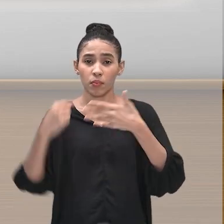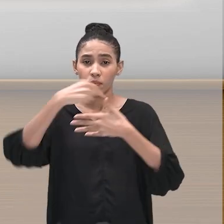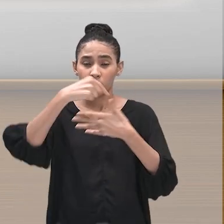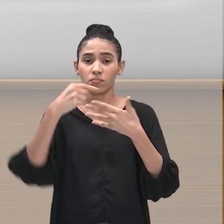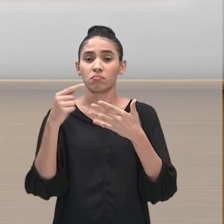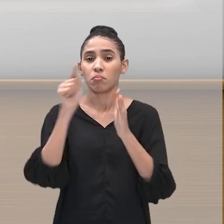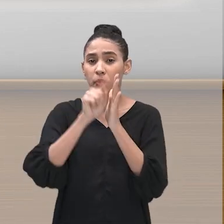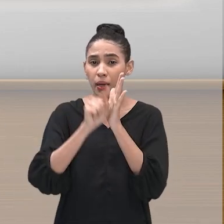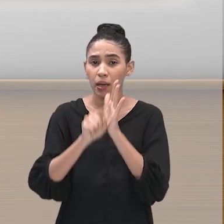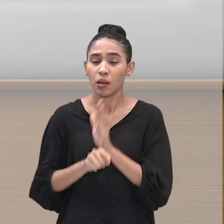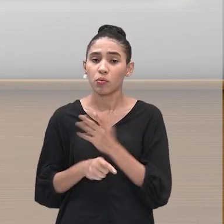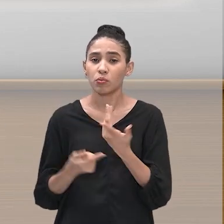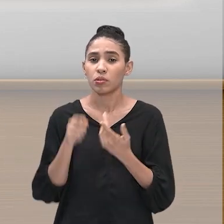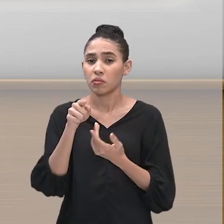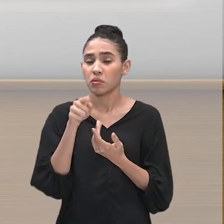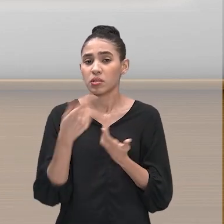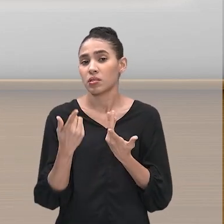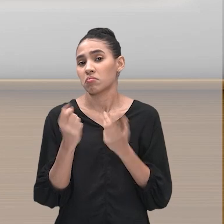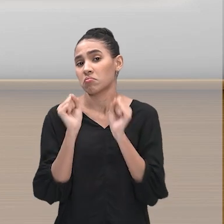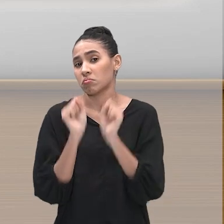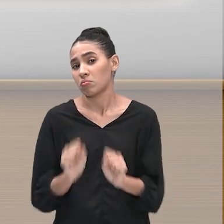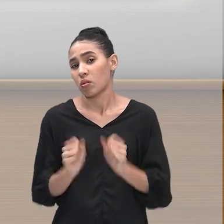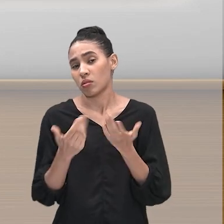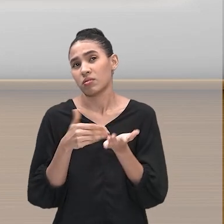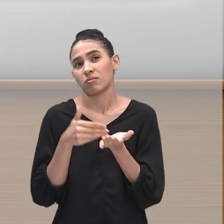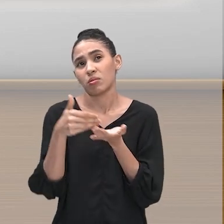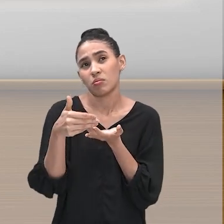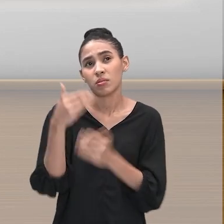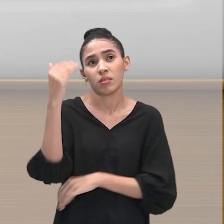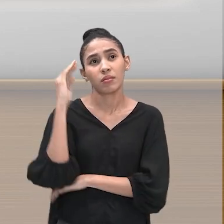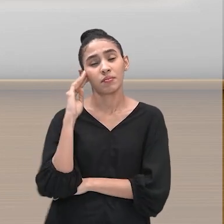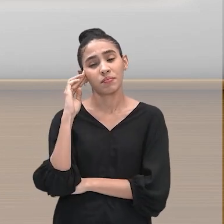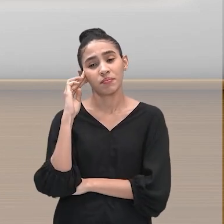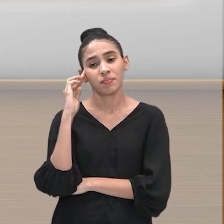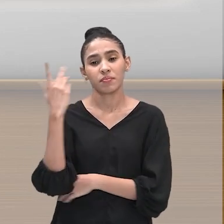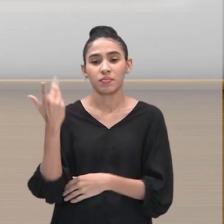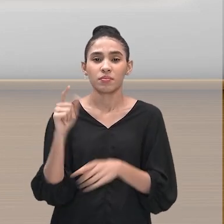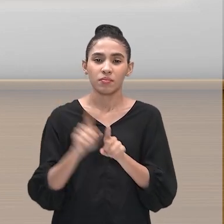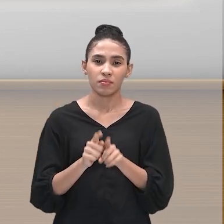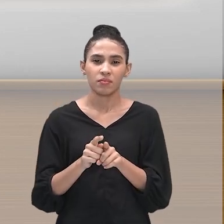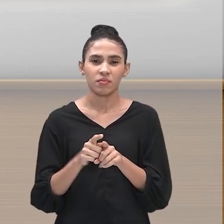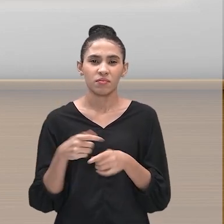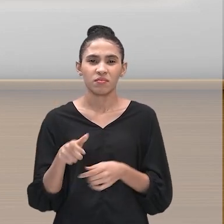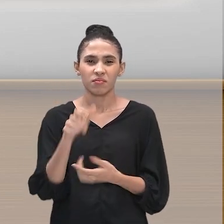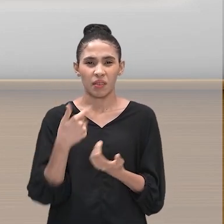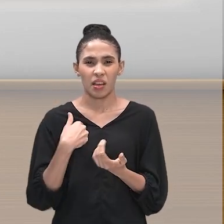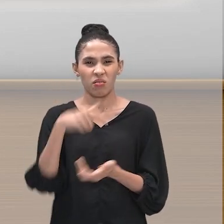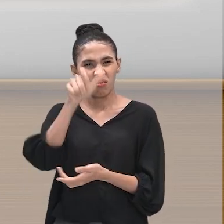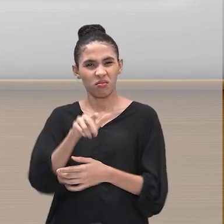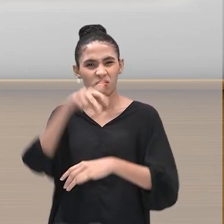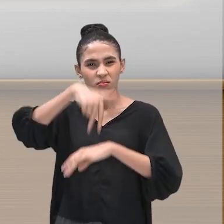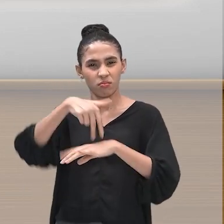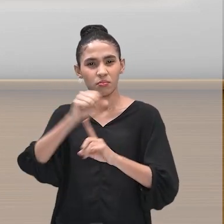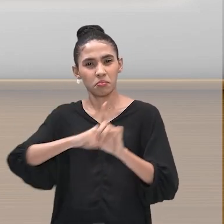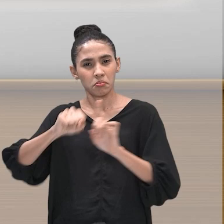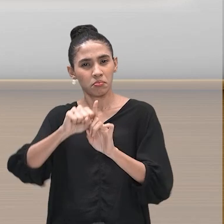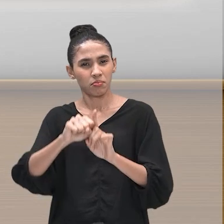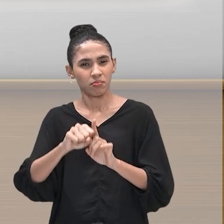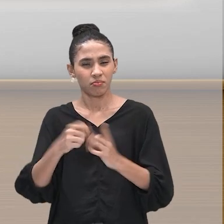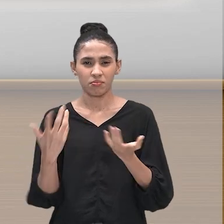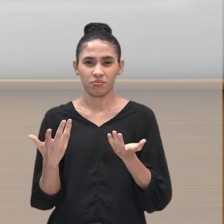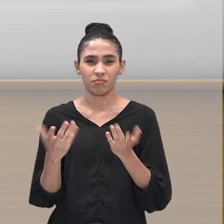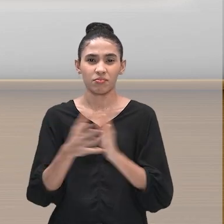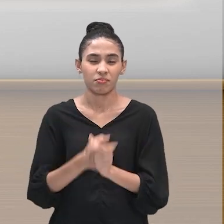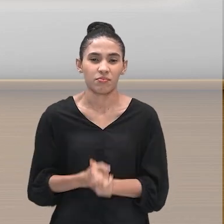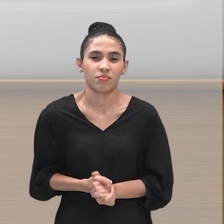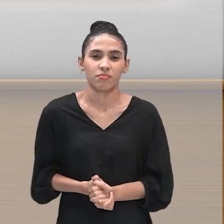temos algumas perguntas que vocês podem começar a refletir e se perguntar: qual é o meu papel na sociedade? Eu estou sendo protagonista, né?